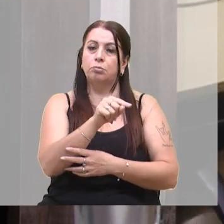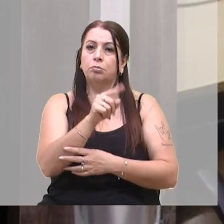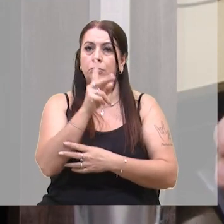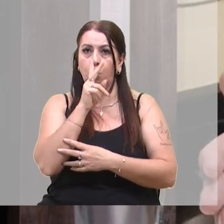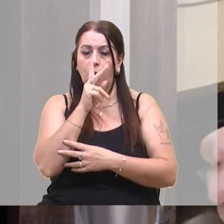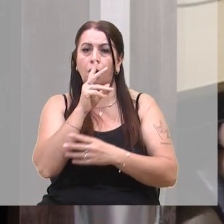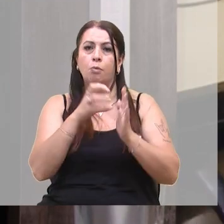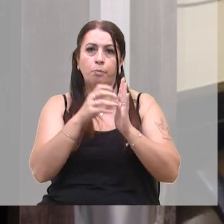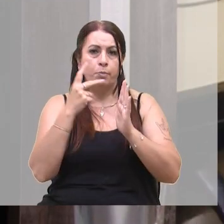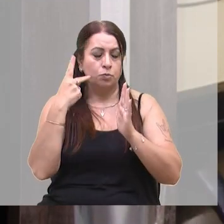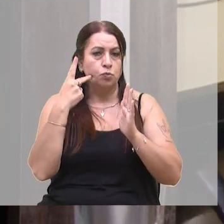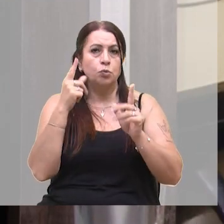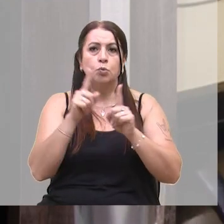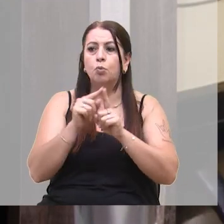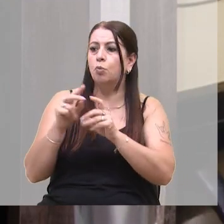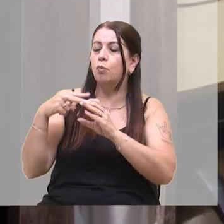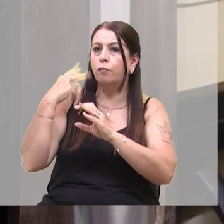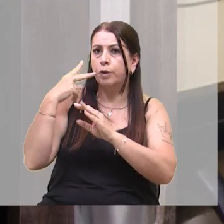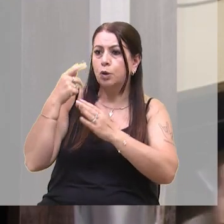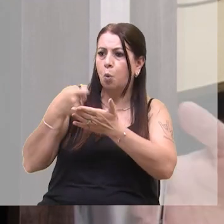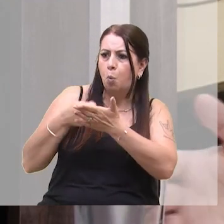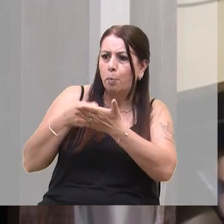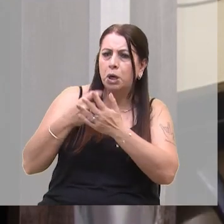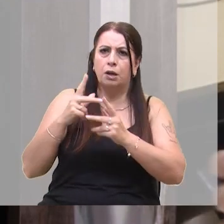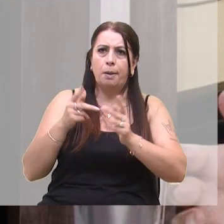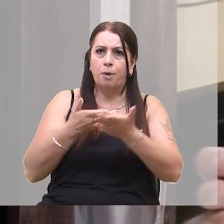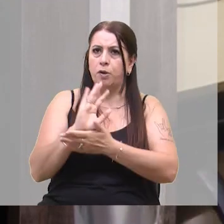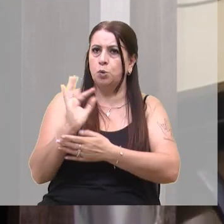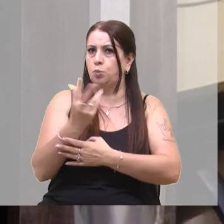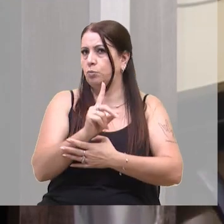tudo, mesmo a senhora sendo do mesmo partido, ou Exato. que os